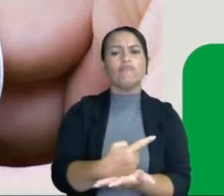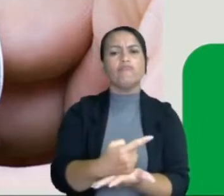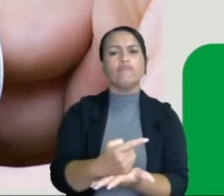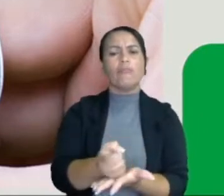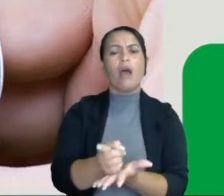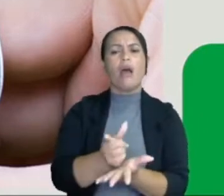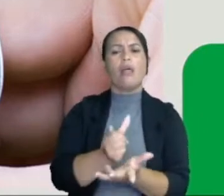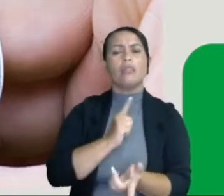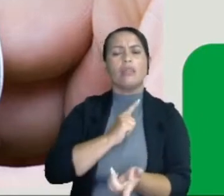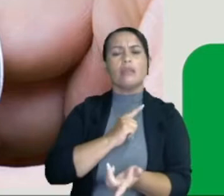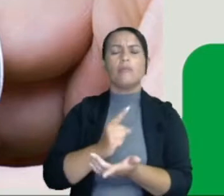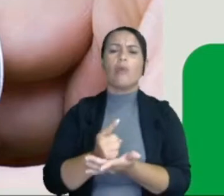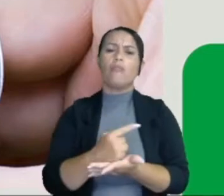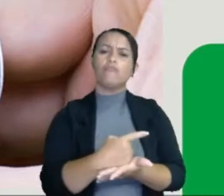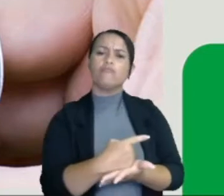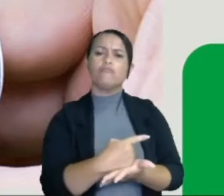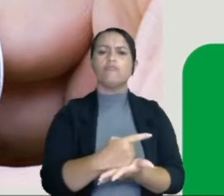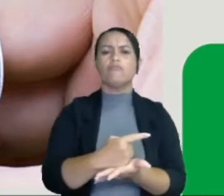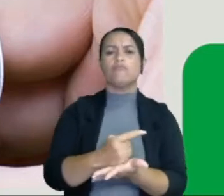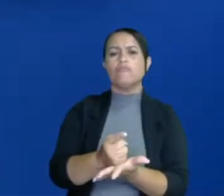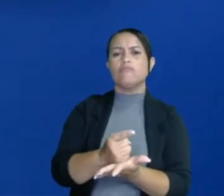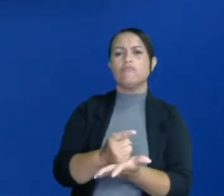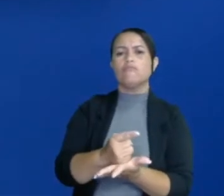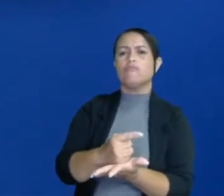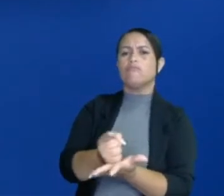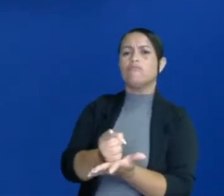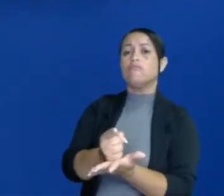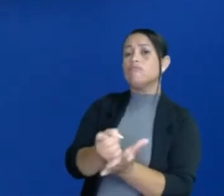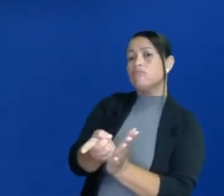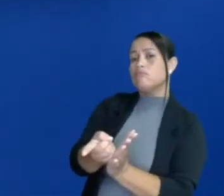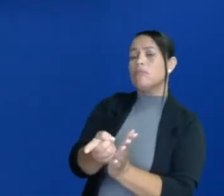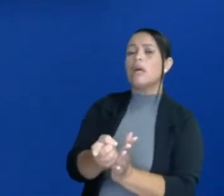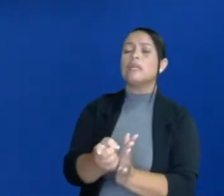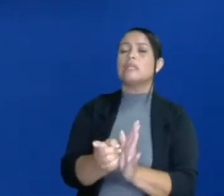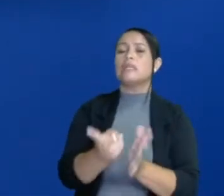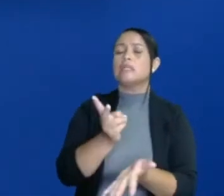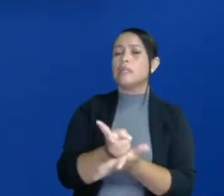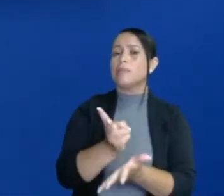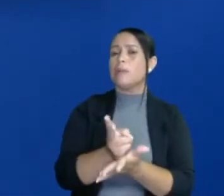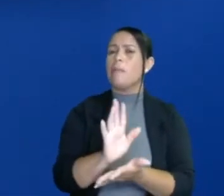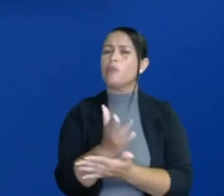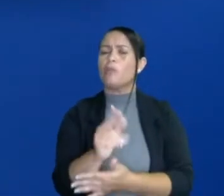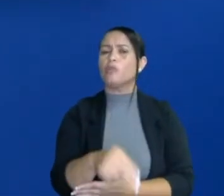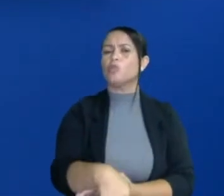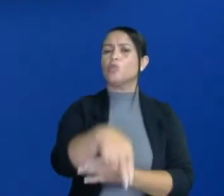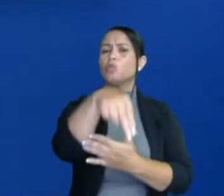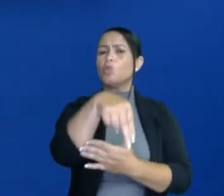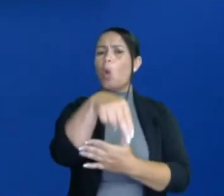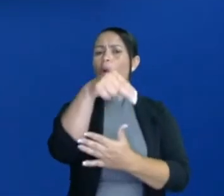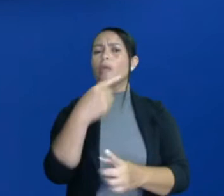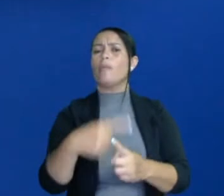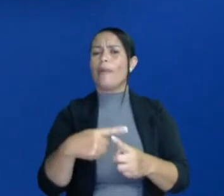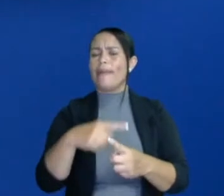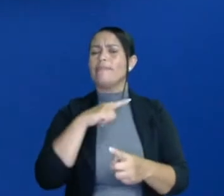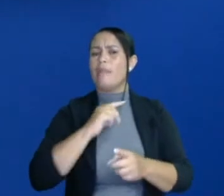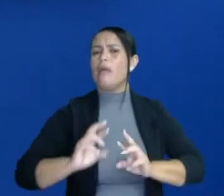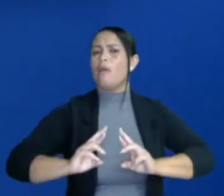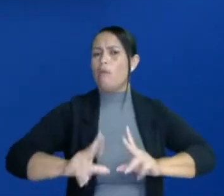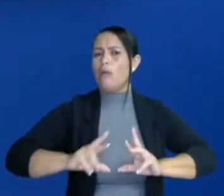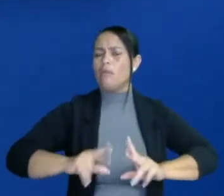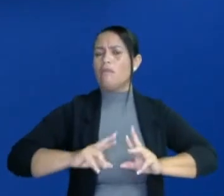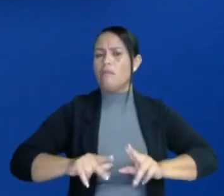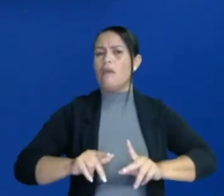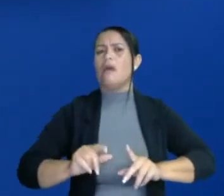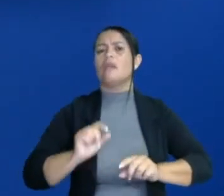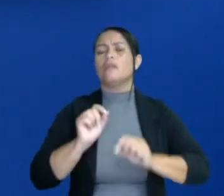uma agulha que vai estar sempre apontando para o mesmo ponto, que seria aí o norte, ou quase o norte, porque assim existe uma diferença, né, uma ligeira